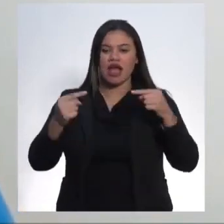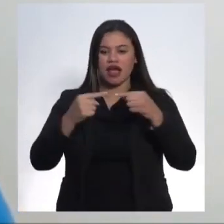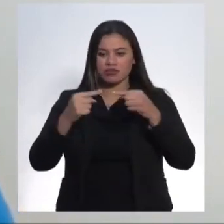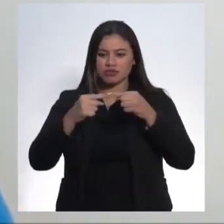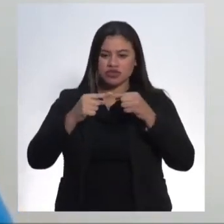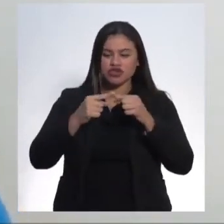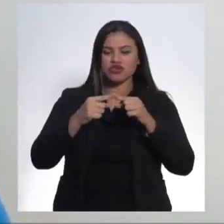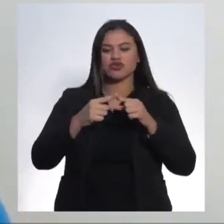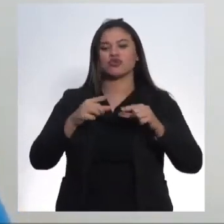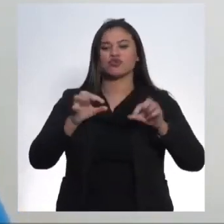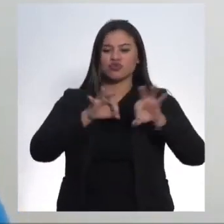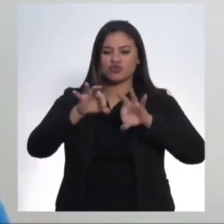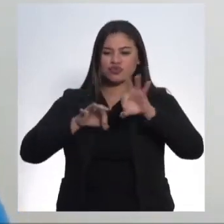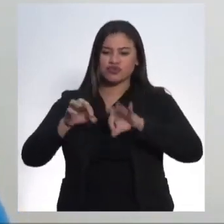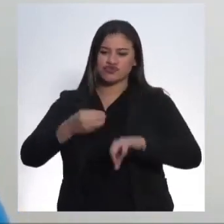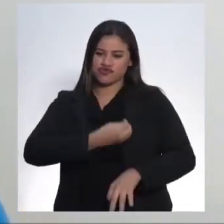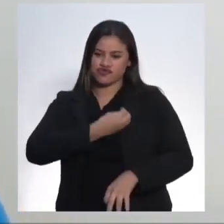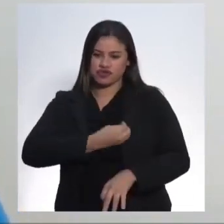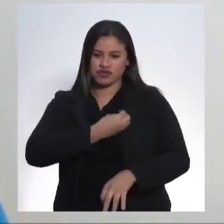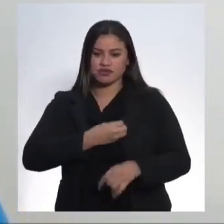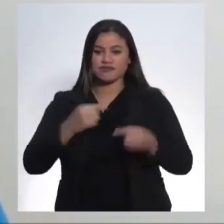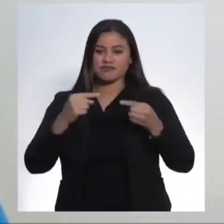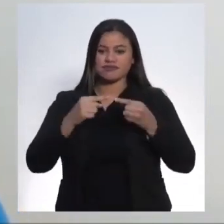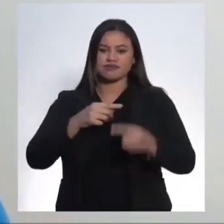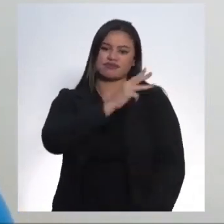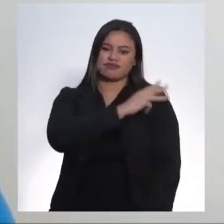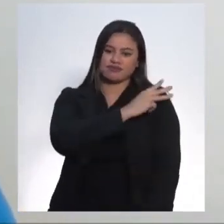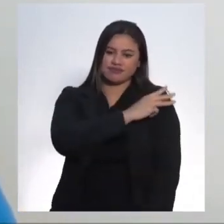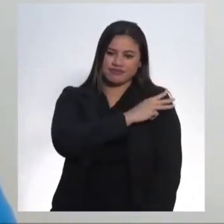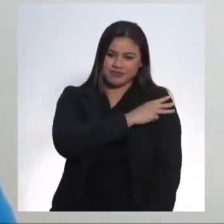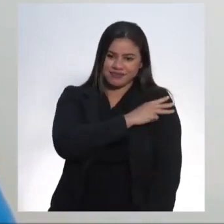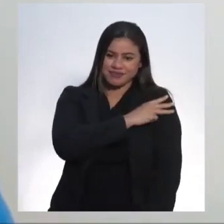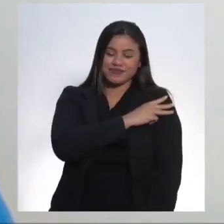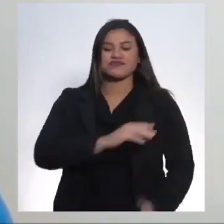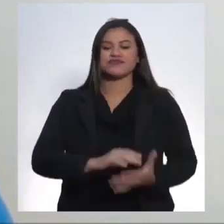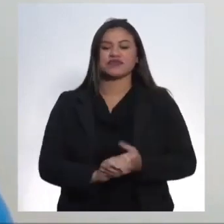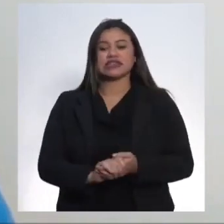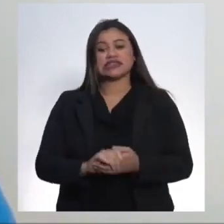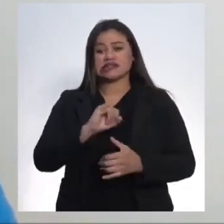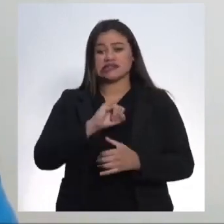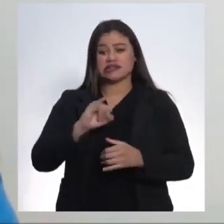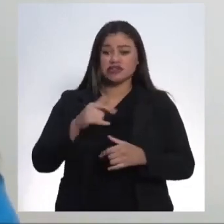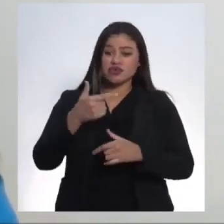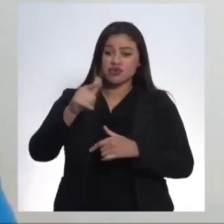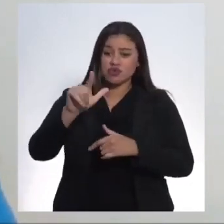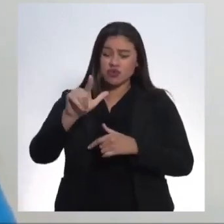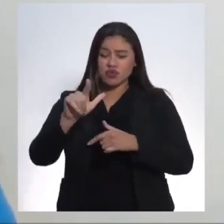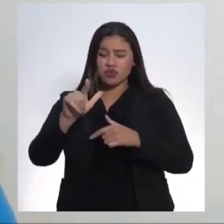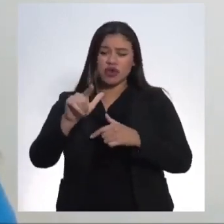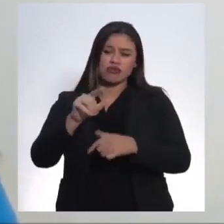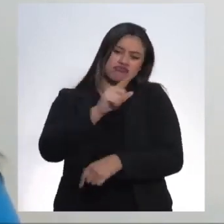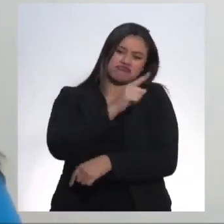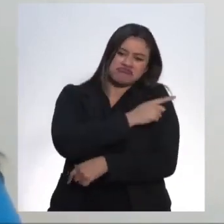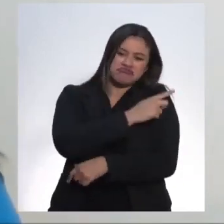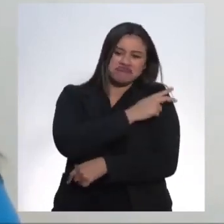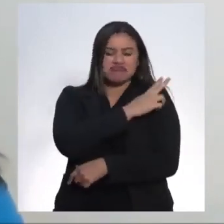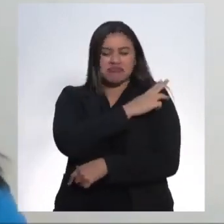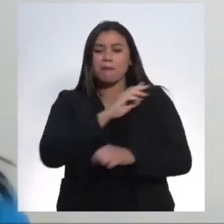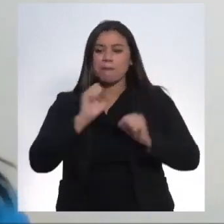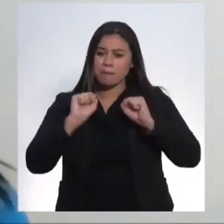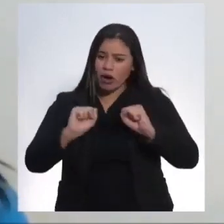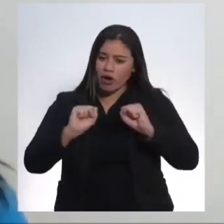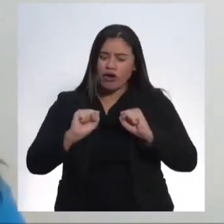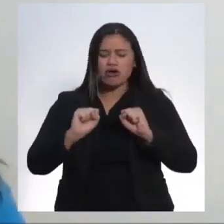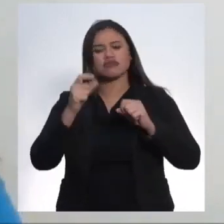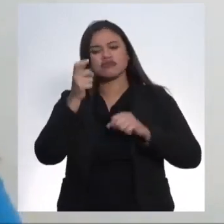e é indicada para estudantes do terceiro ano do ensino médio. Caso você seja de outra etapa, não tem problema, fica por aqui e participe com a